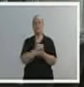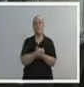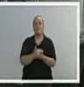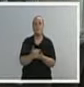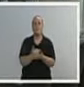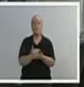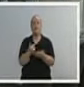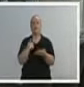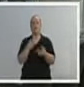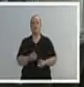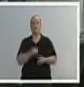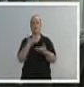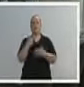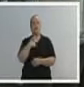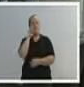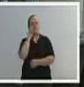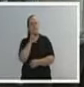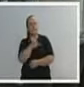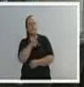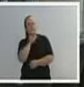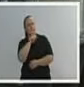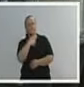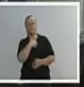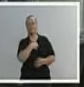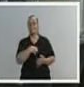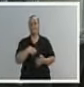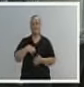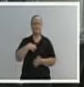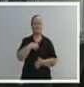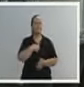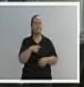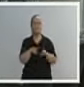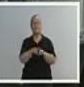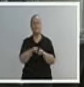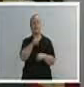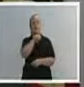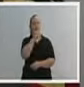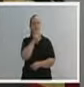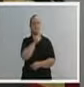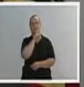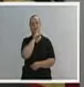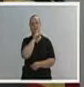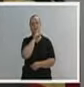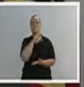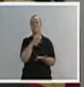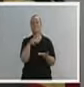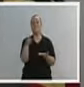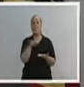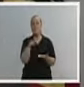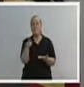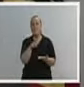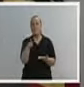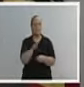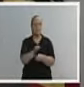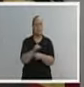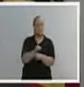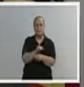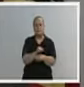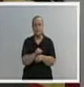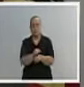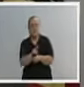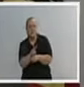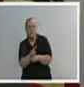abismada, querendo também se manifestar, porque com certeza Vossa Excelência que é mãe, professora, lidou com